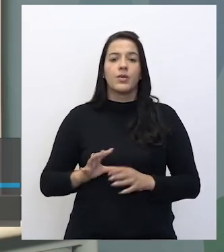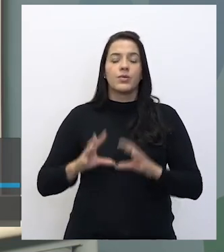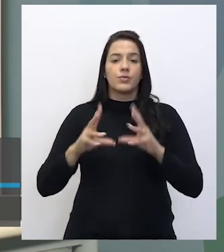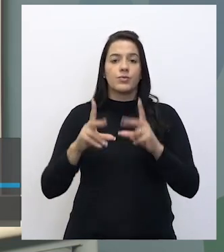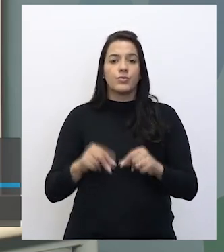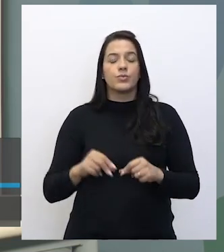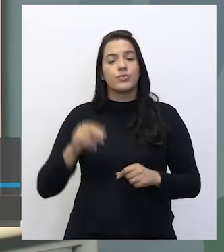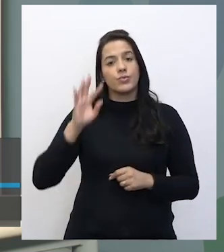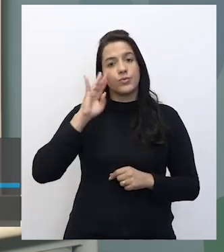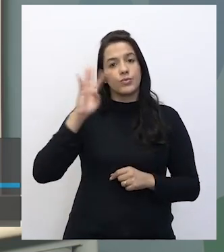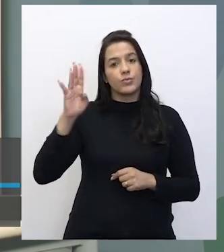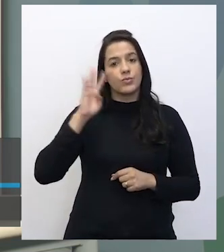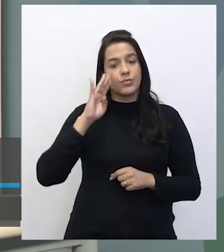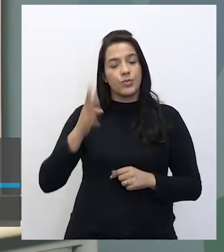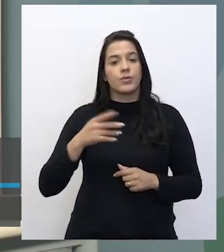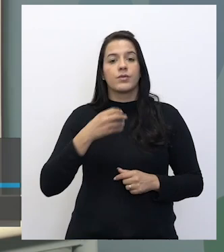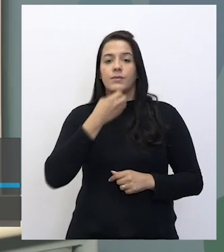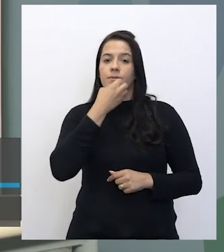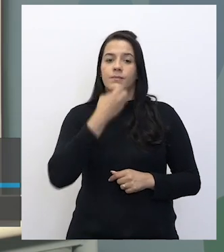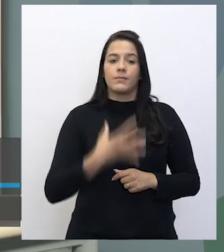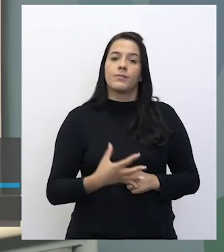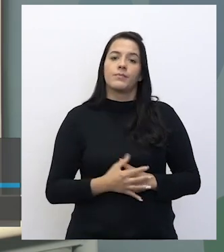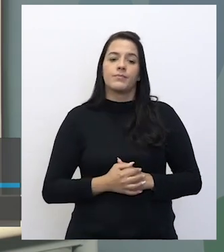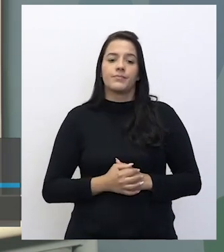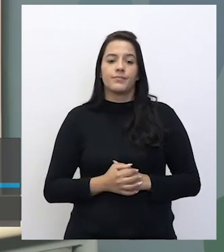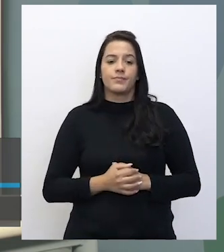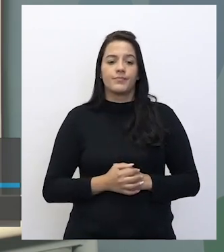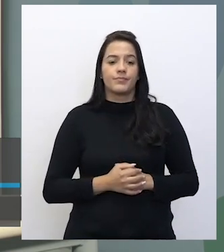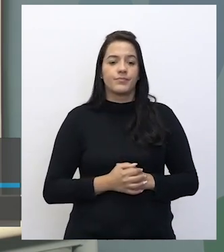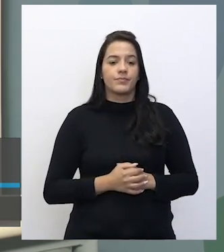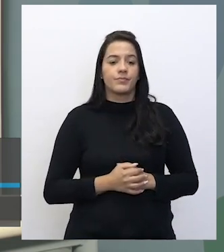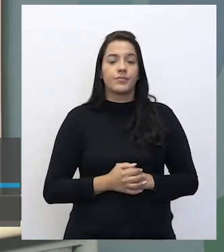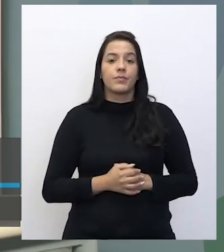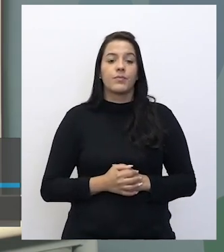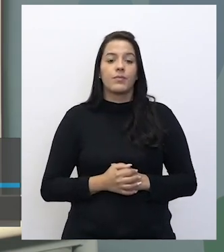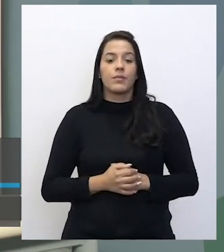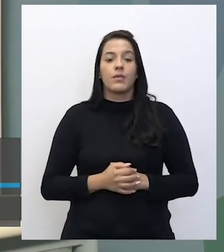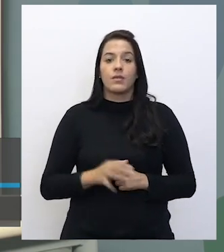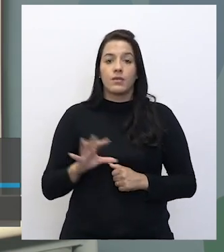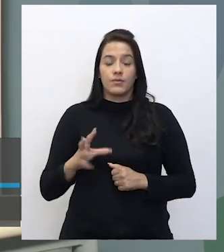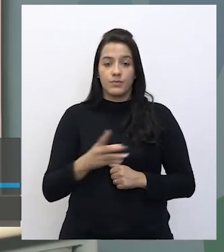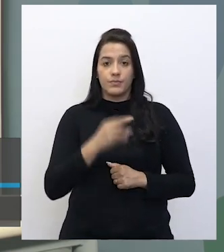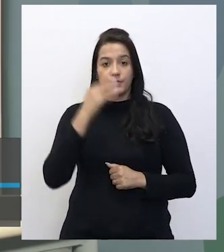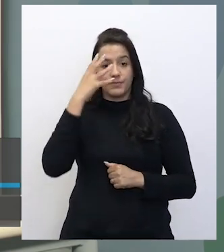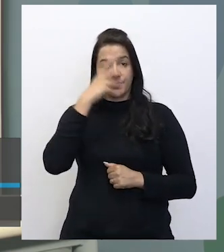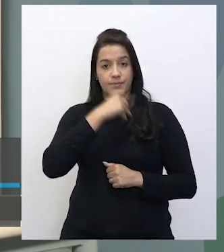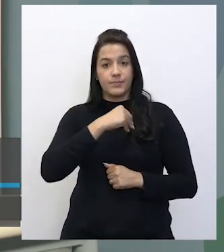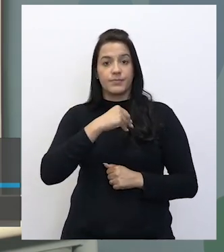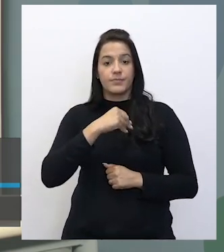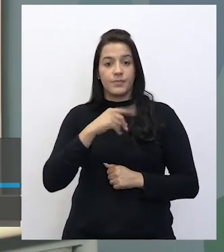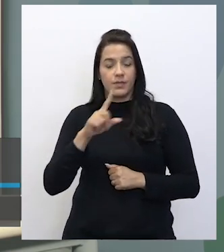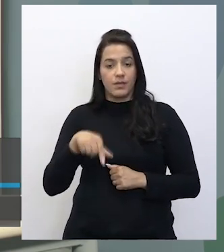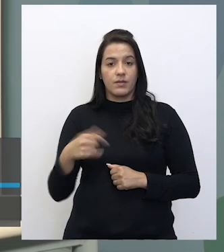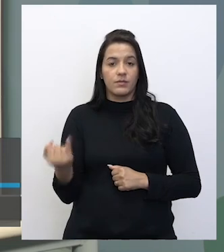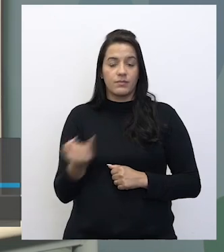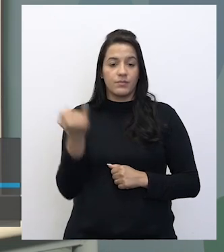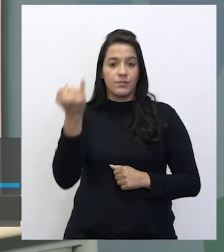filosofia, já disse para vocês, é de uma magnitude bonita. Né? Isso é importante,